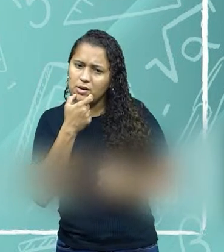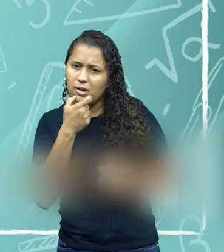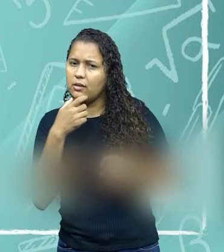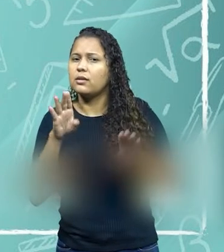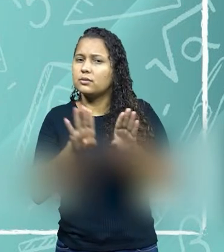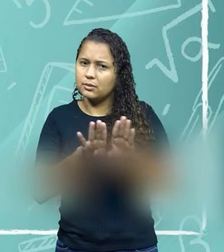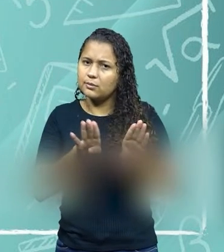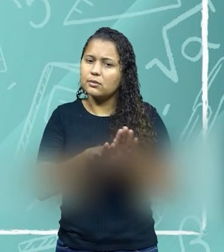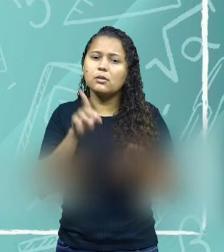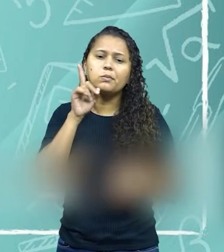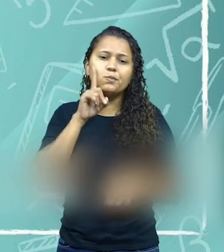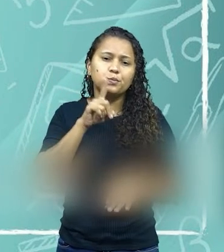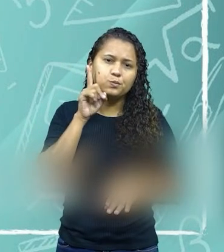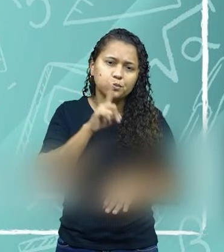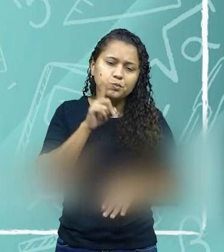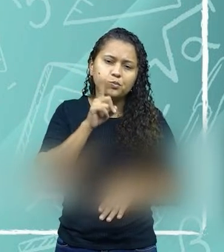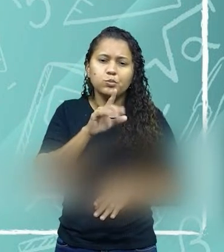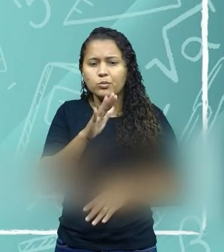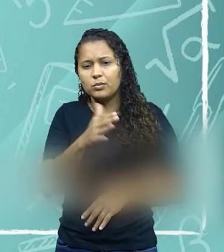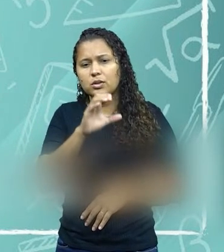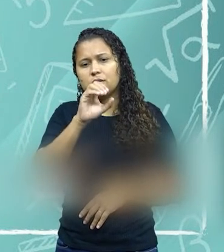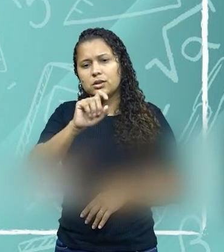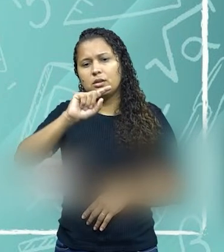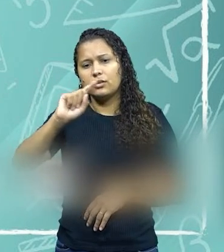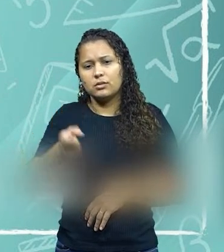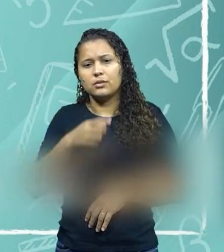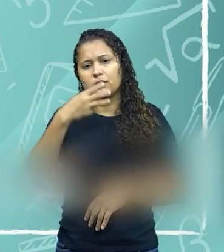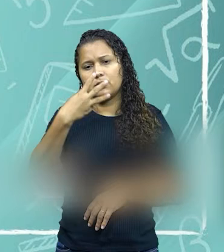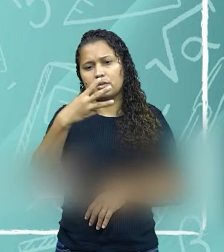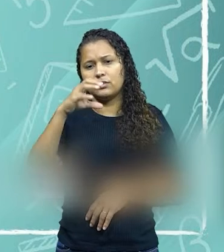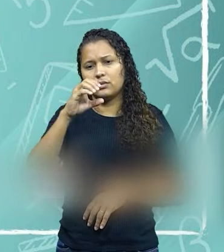americano, norte-americano também. E ele equivale a